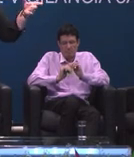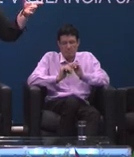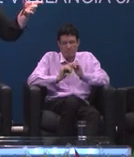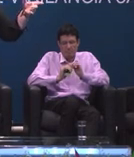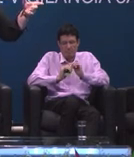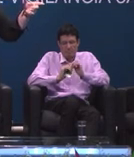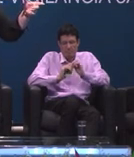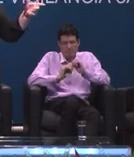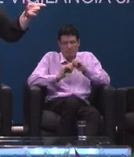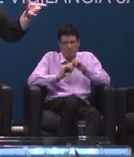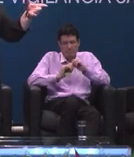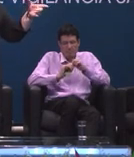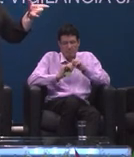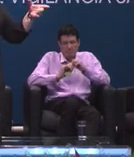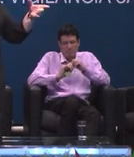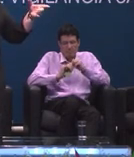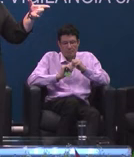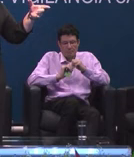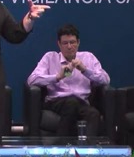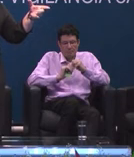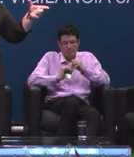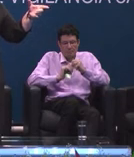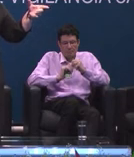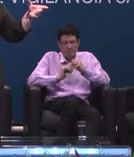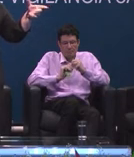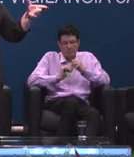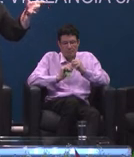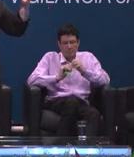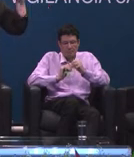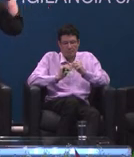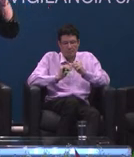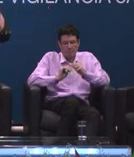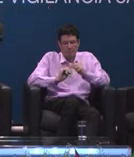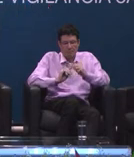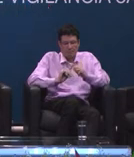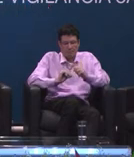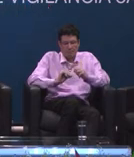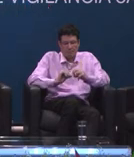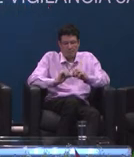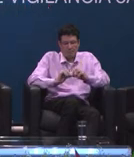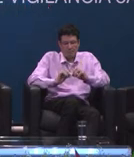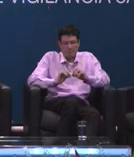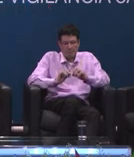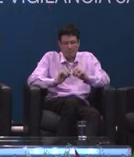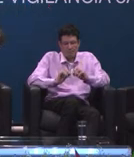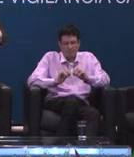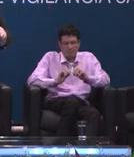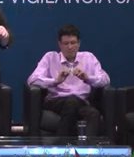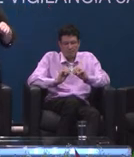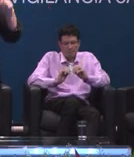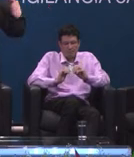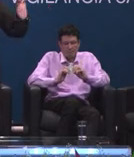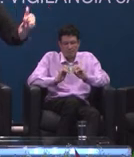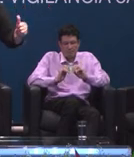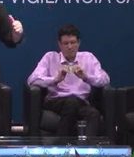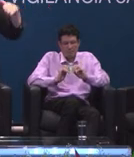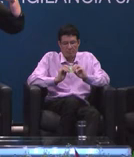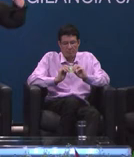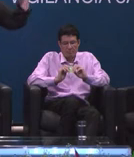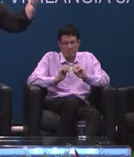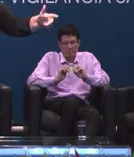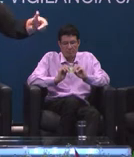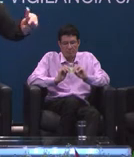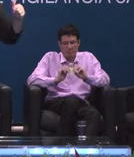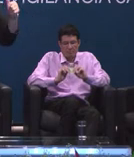da política de saúde estabelecida no território. Falta de prestação de contas à sociedade, aos conselhos, aos órgãos